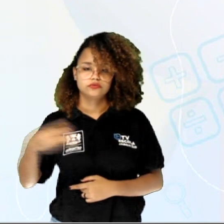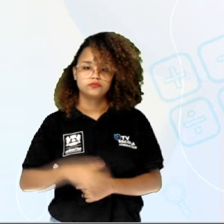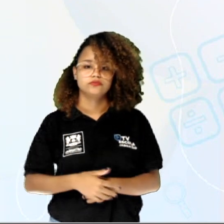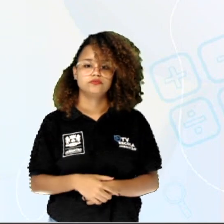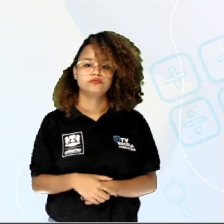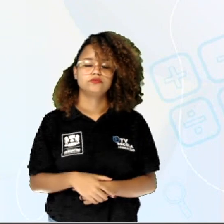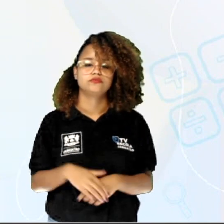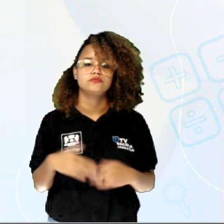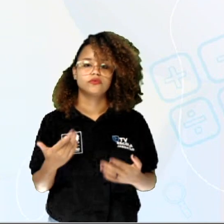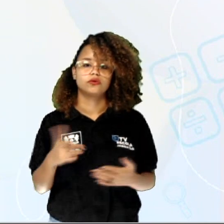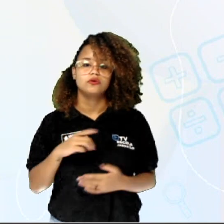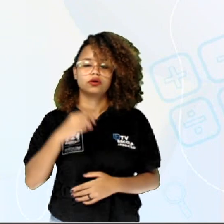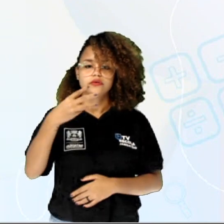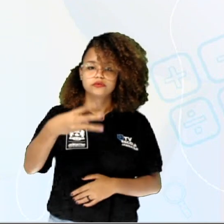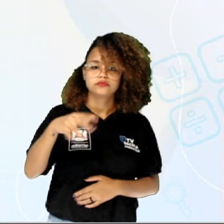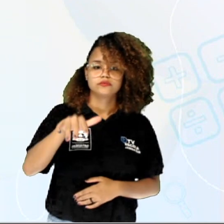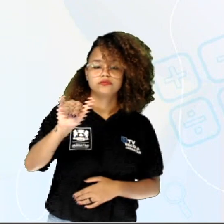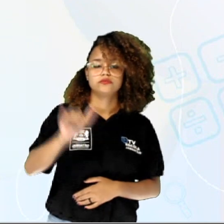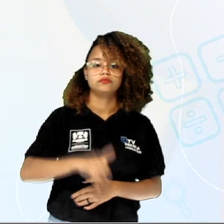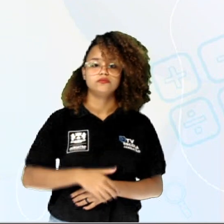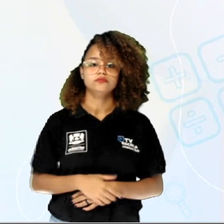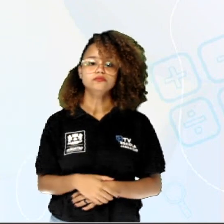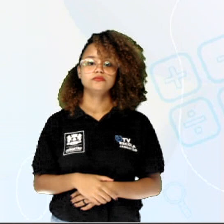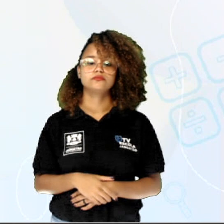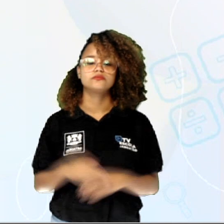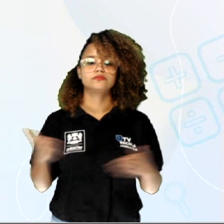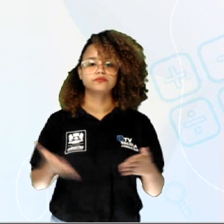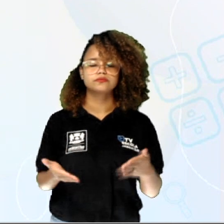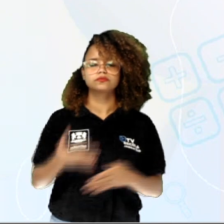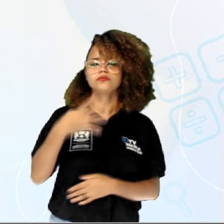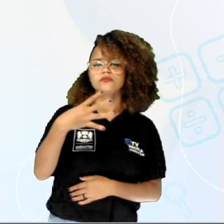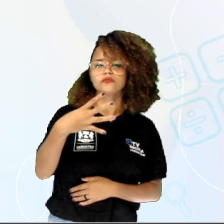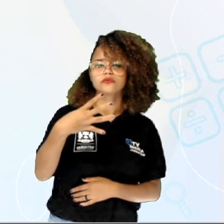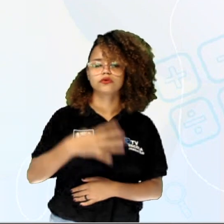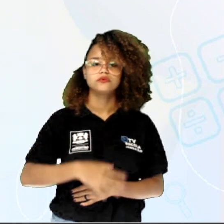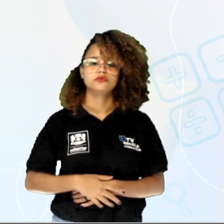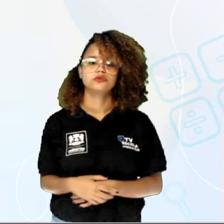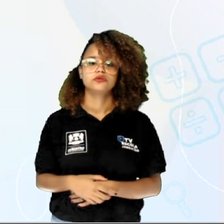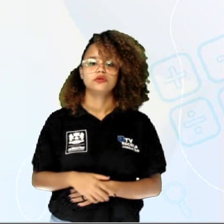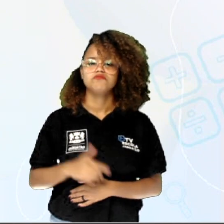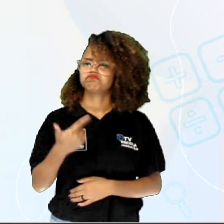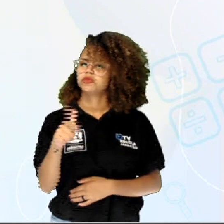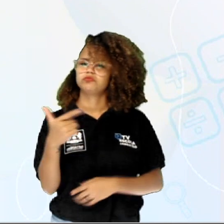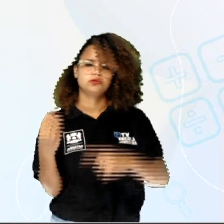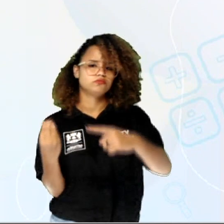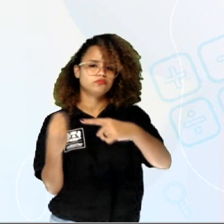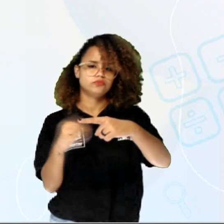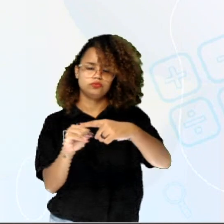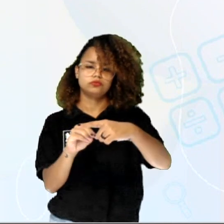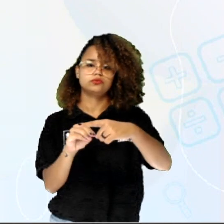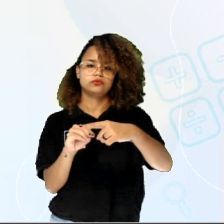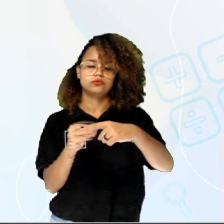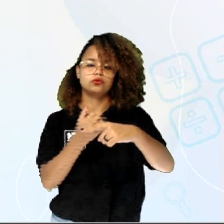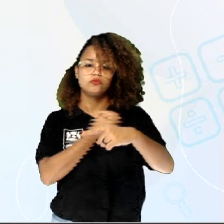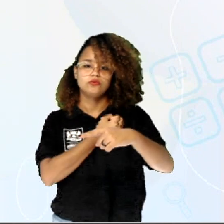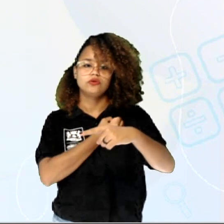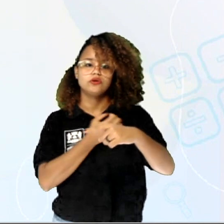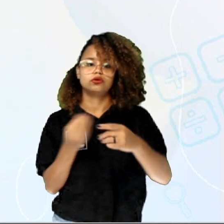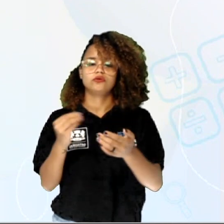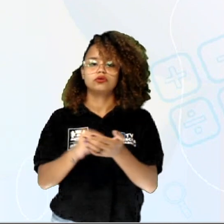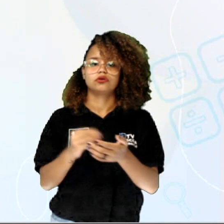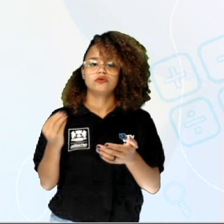2. E esse 2 eu vou multiplicar por todo mundo que está no numerador. Então vai ser o 2, né, do resultado dessa divisão, multiplicado pelo 1